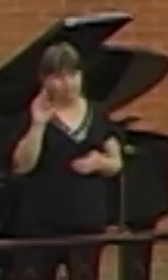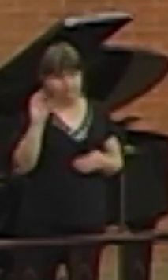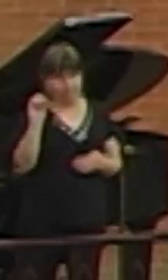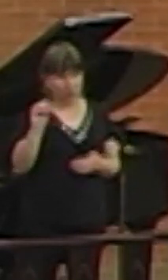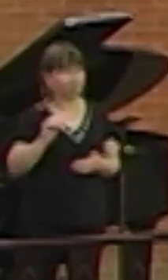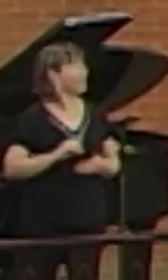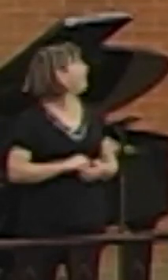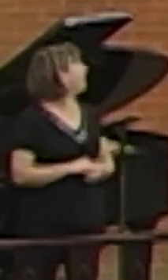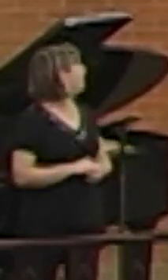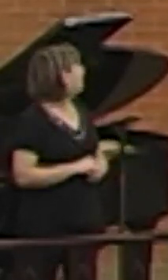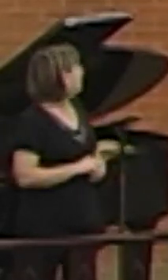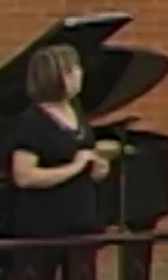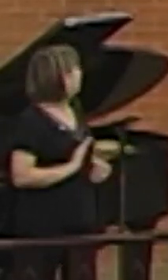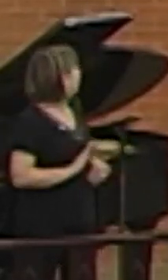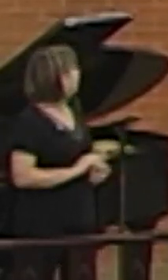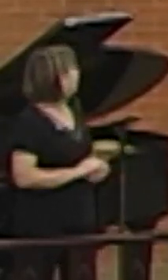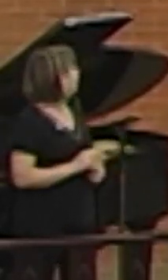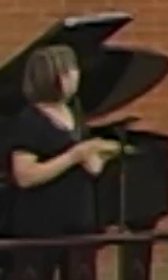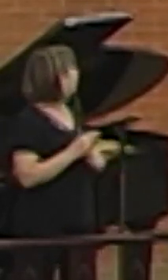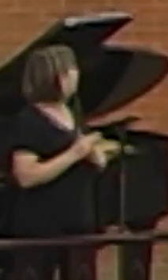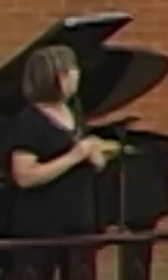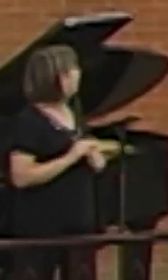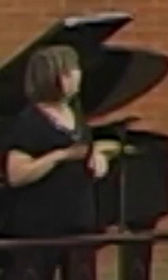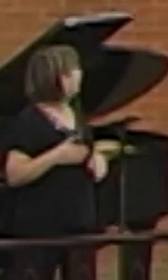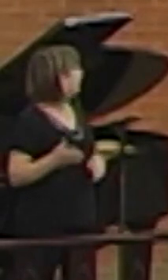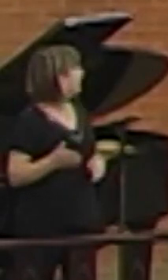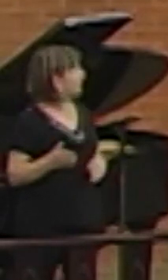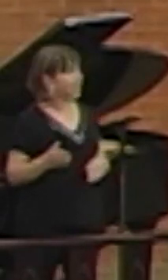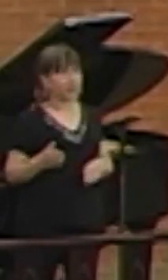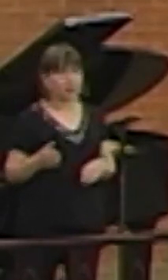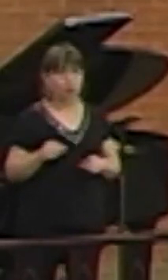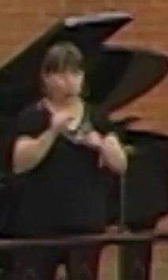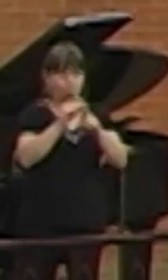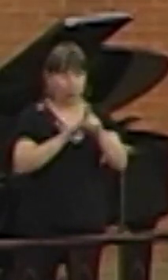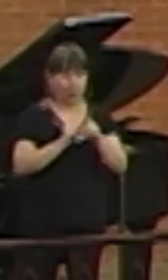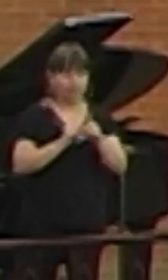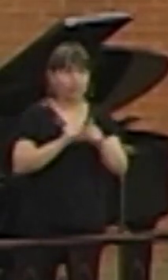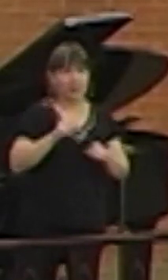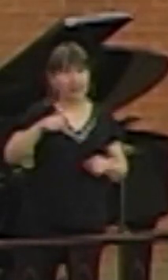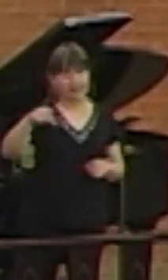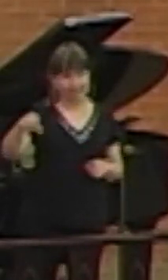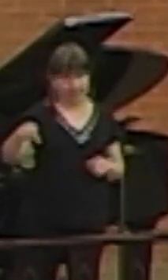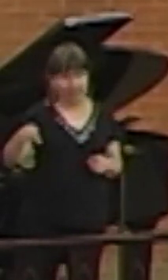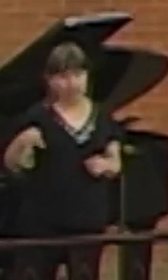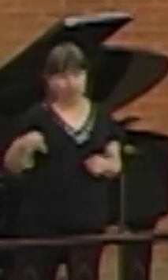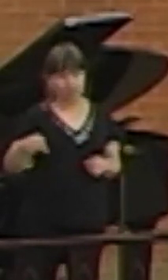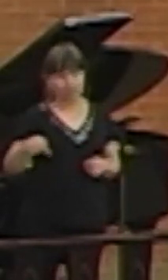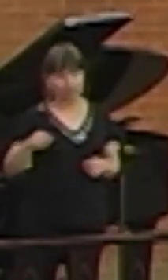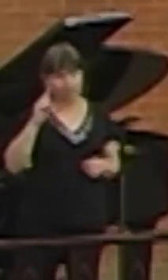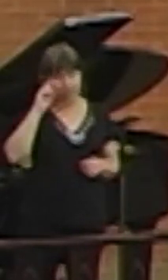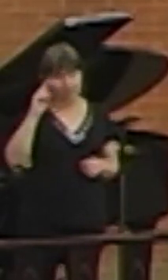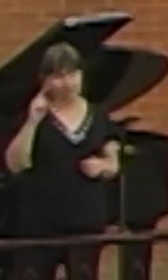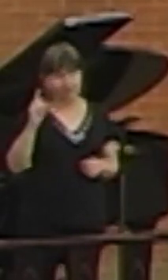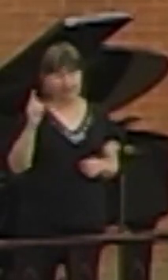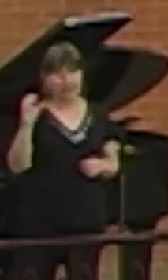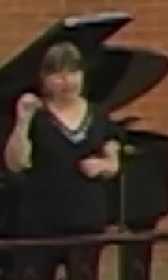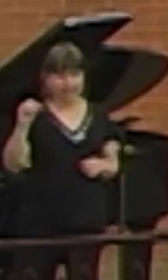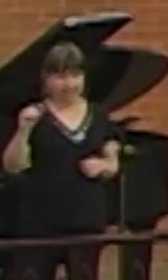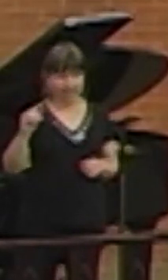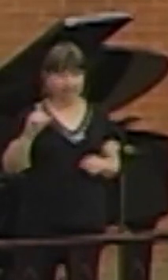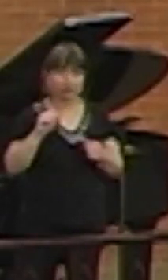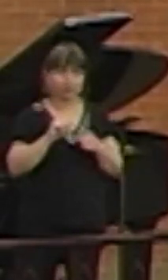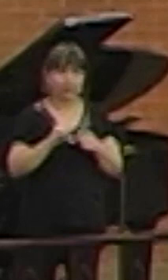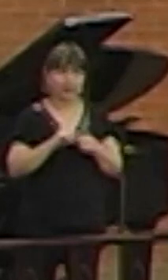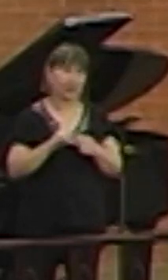9 vamos ver se é então no mês 7 aos 10 do mês farás passar